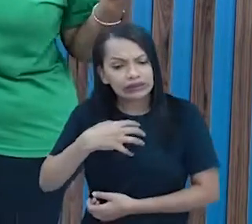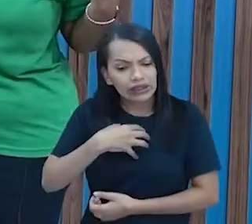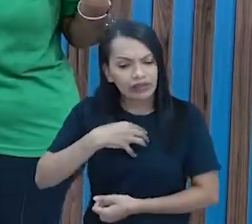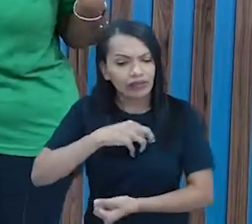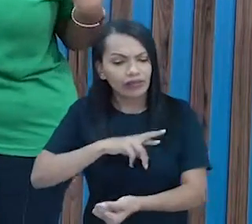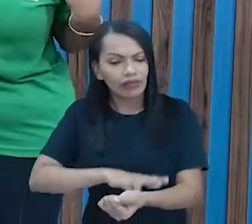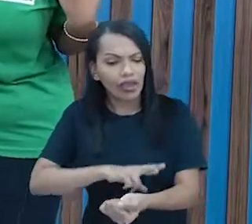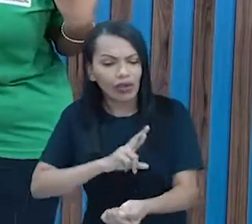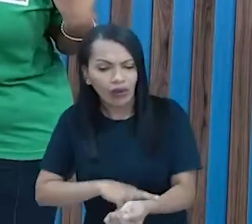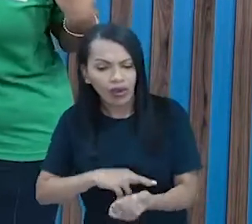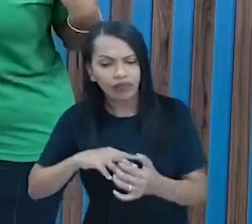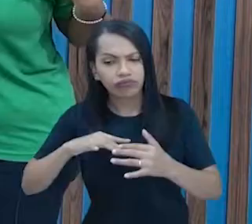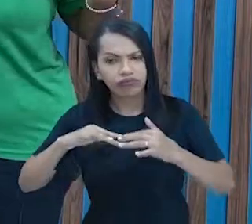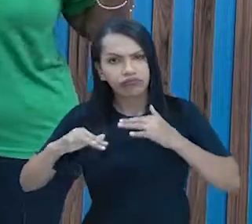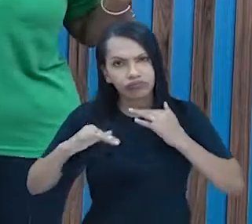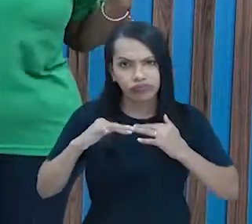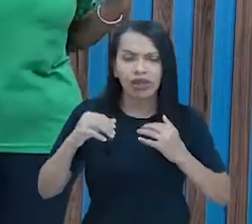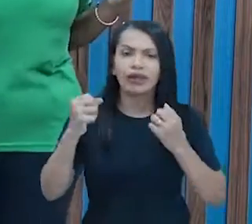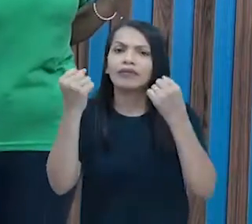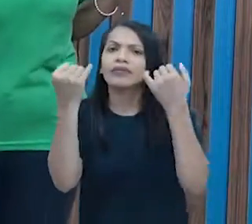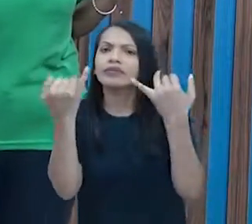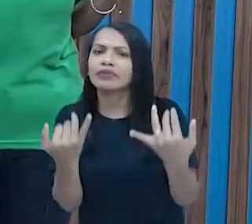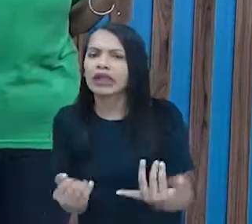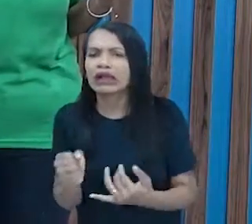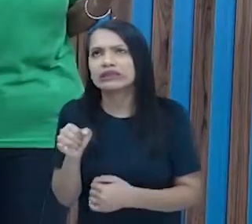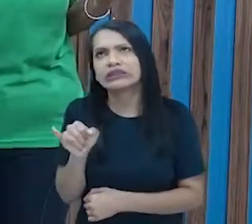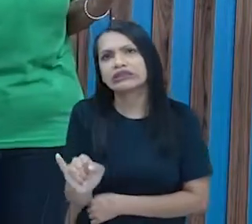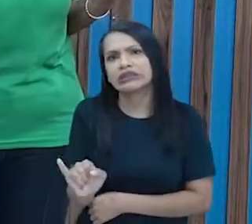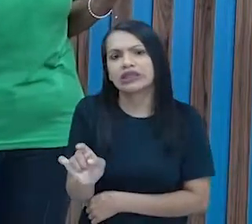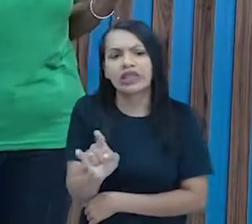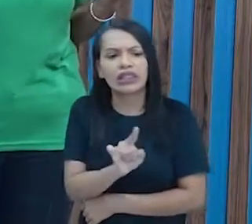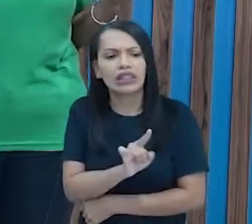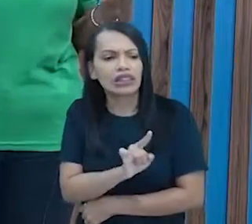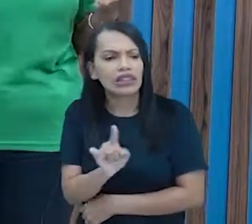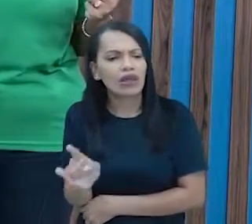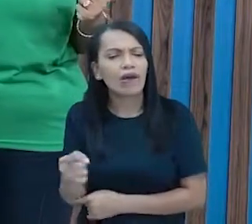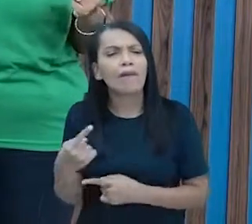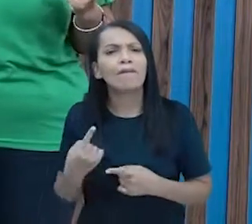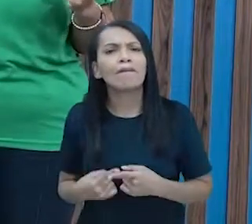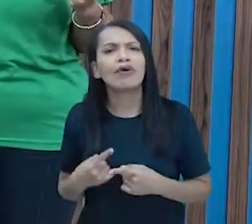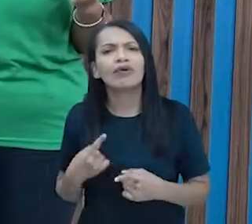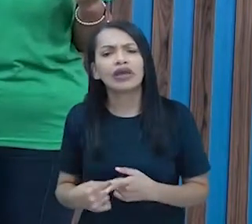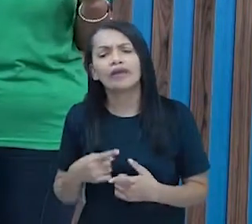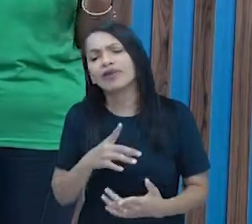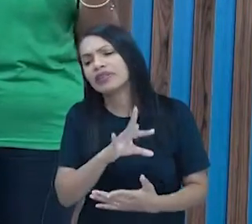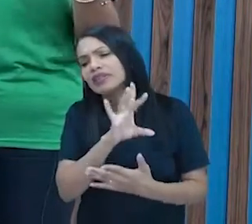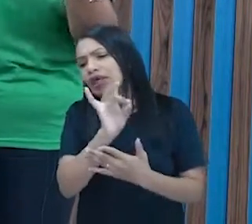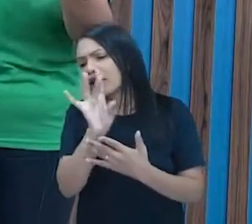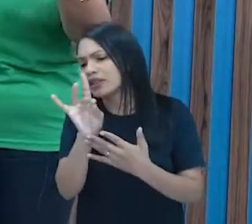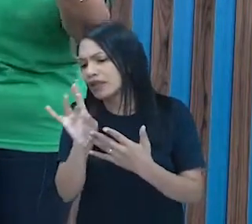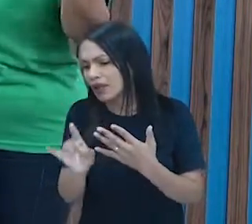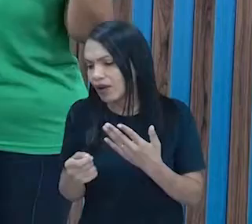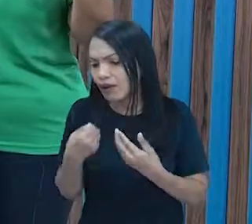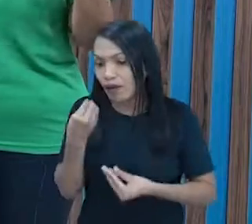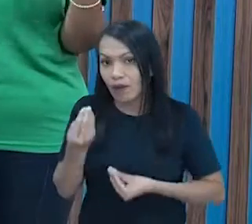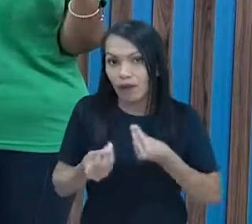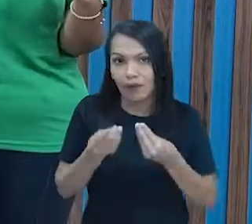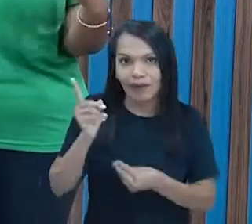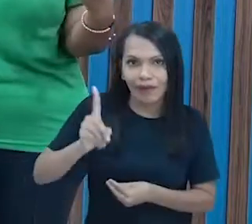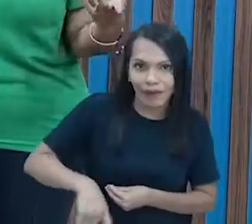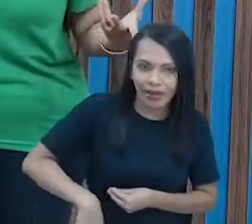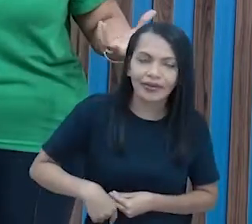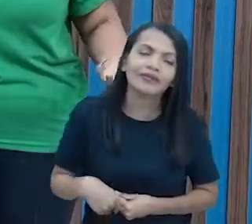se não, explicar sobre isso e também vai me descrever como é. Como você percebe, como a